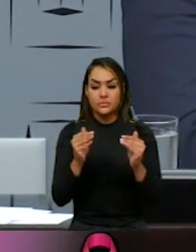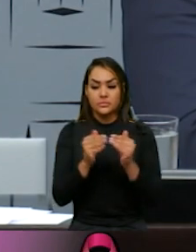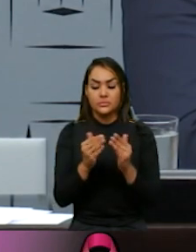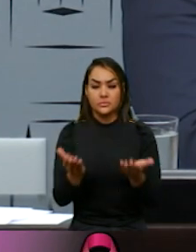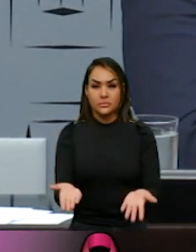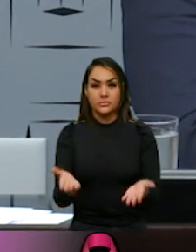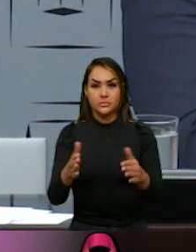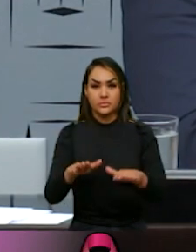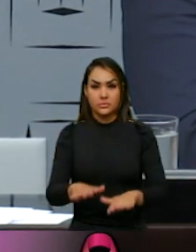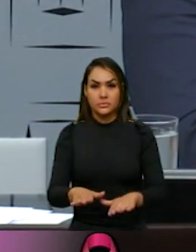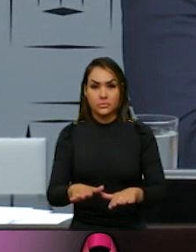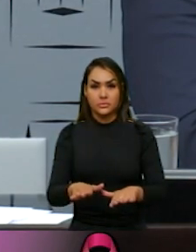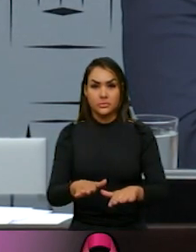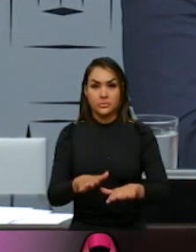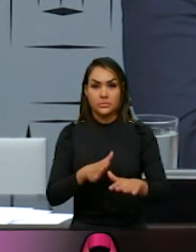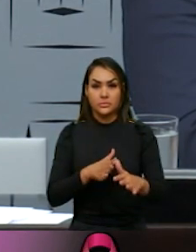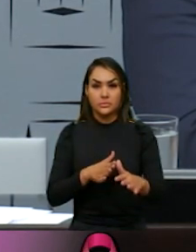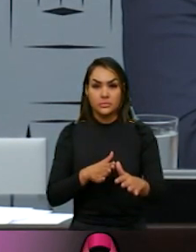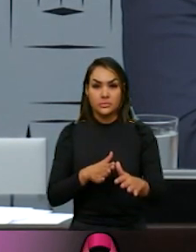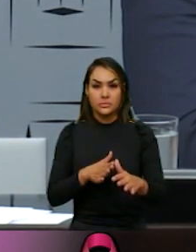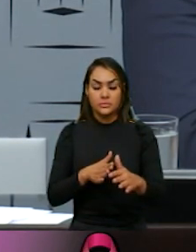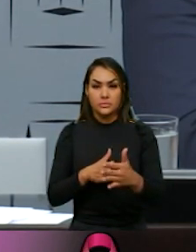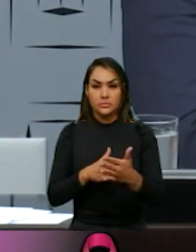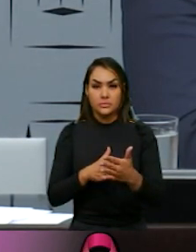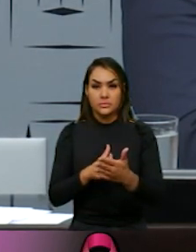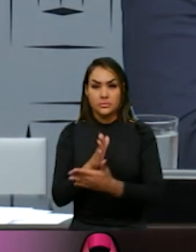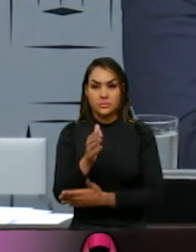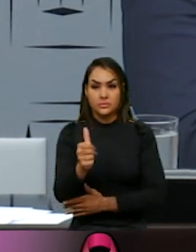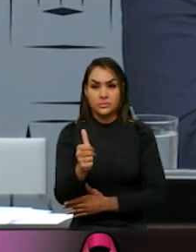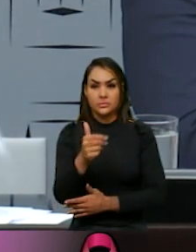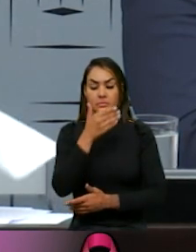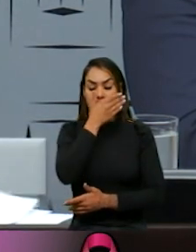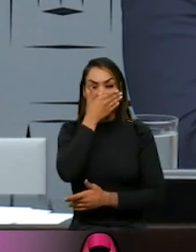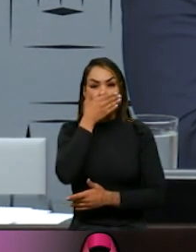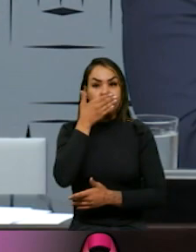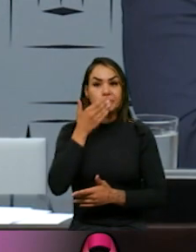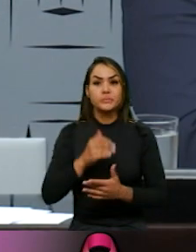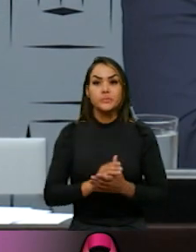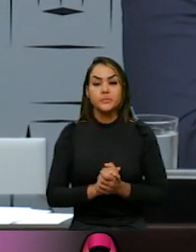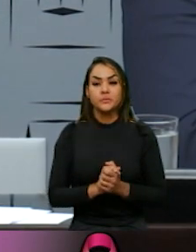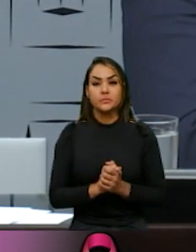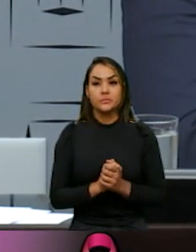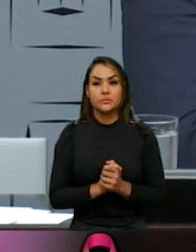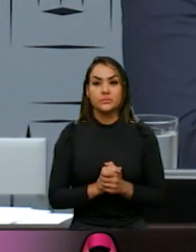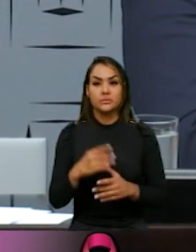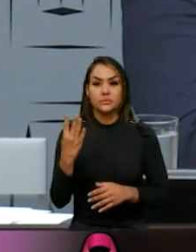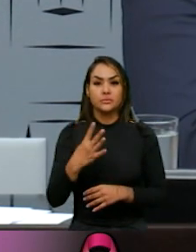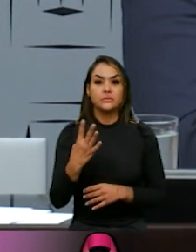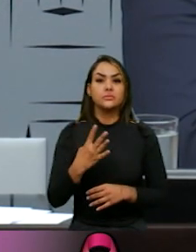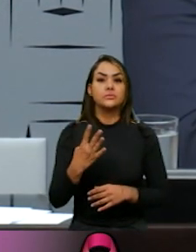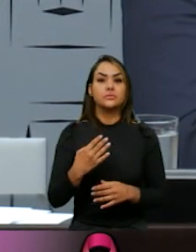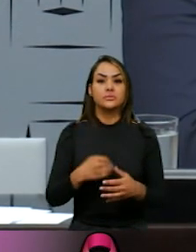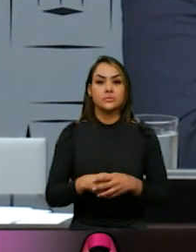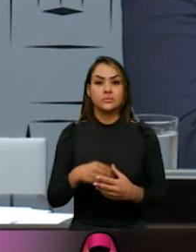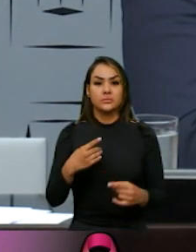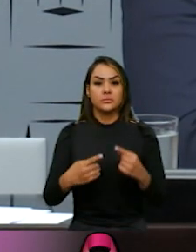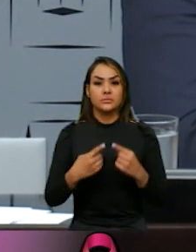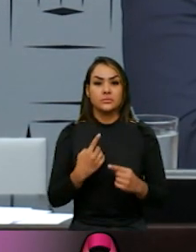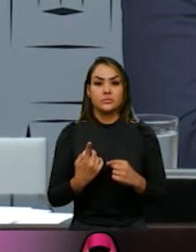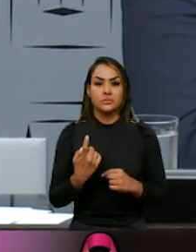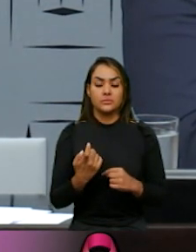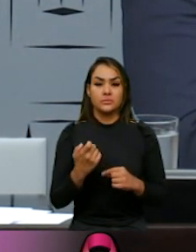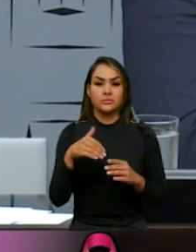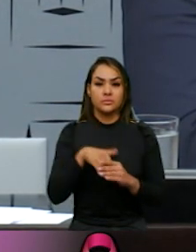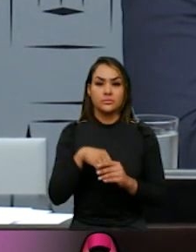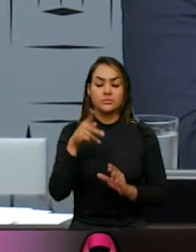forem favoráveis permaneçam como estão. Aprovado. Quarto item, discussão única e